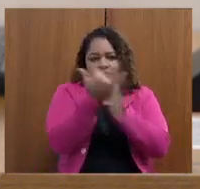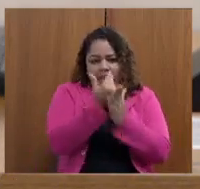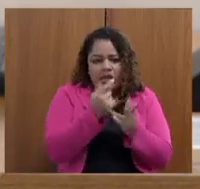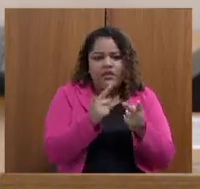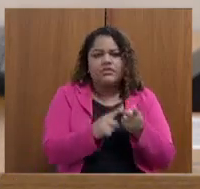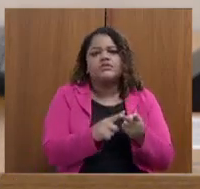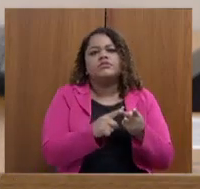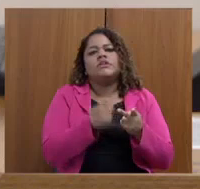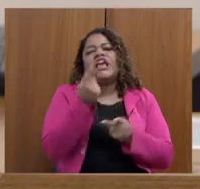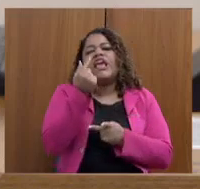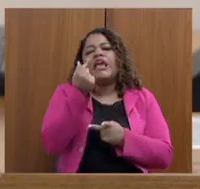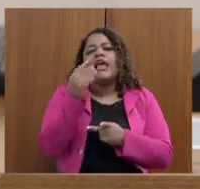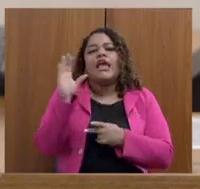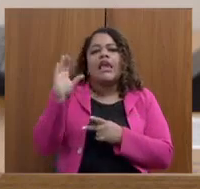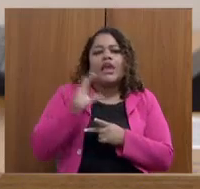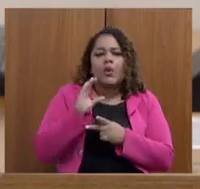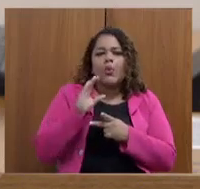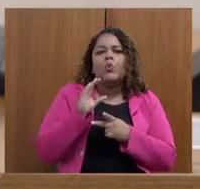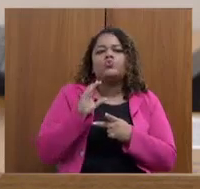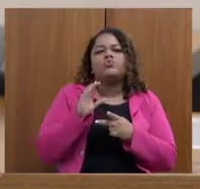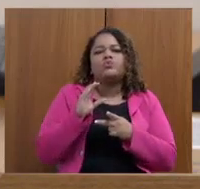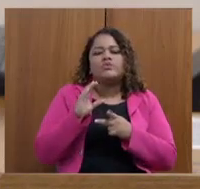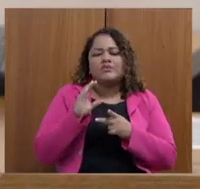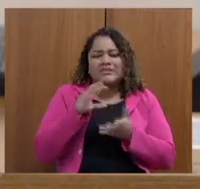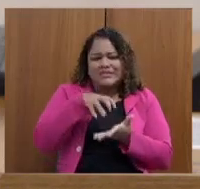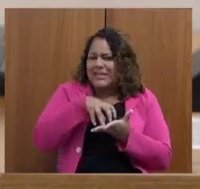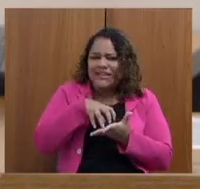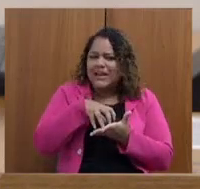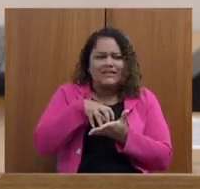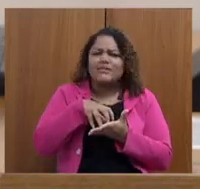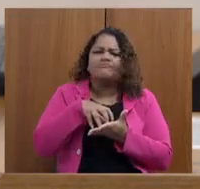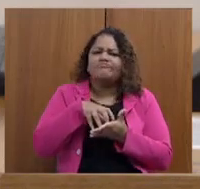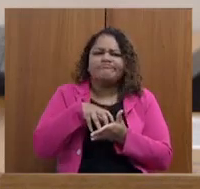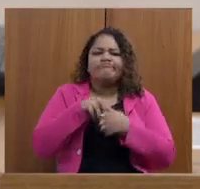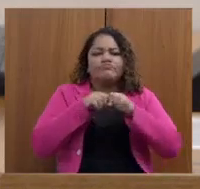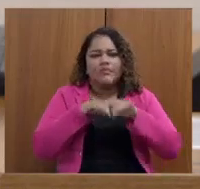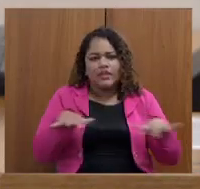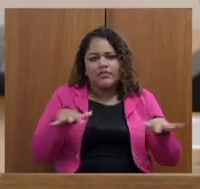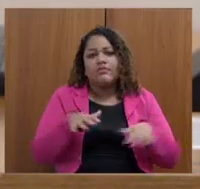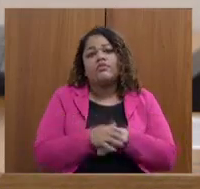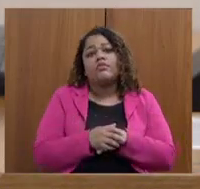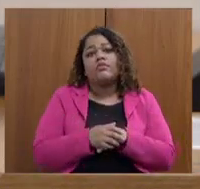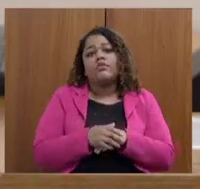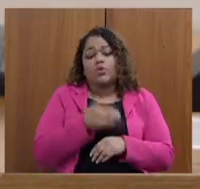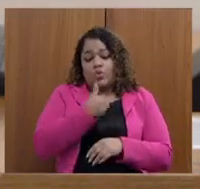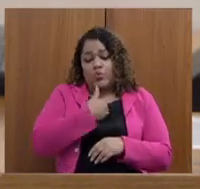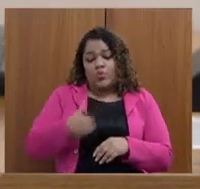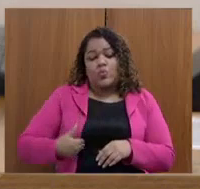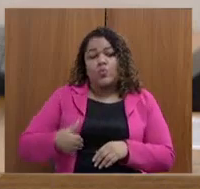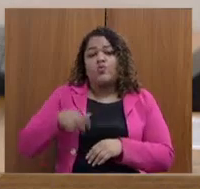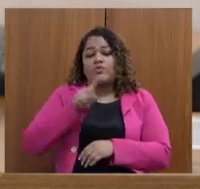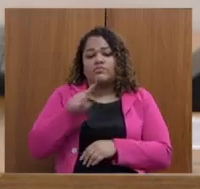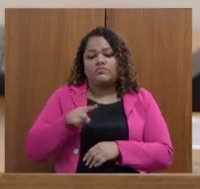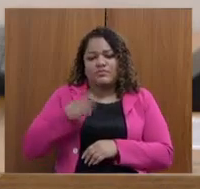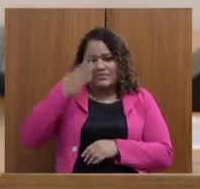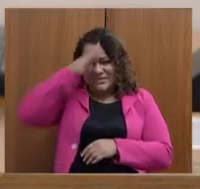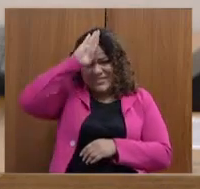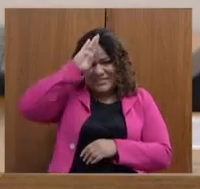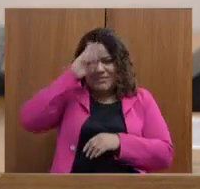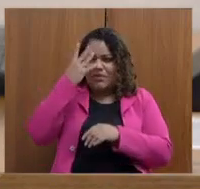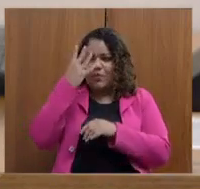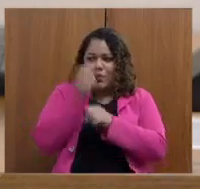centralização dos recursos eu falo que durante o governo Zema e nesses quatro anos nunca se teve tanto dinheiro